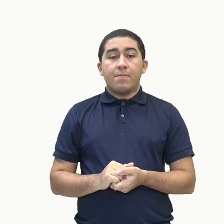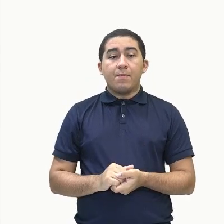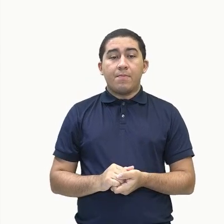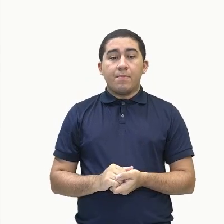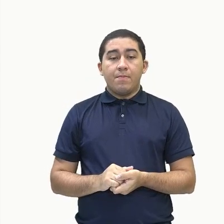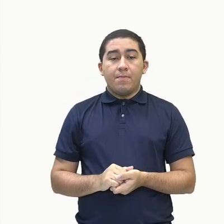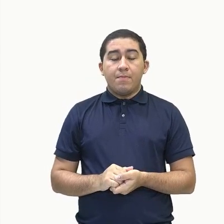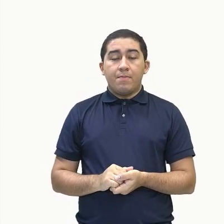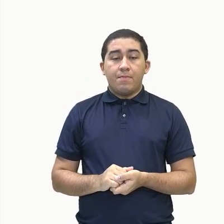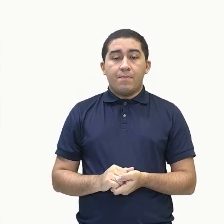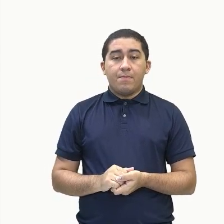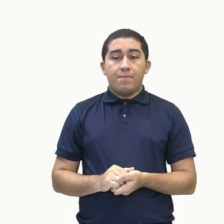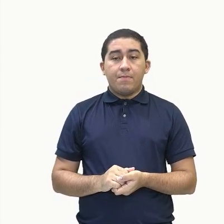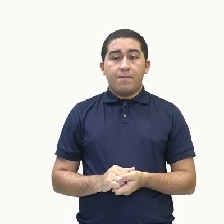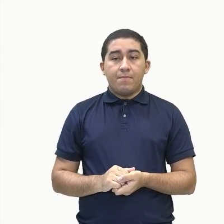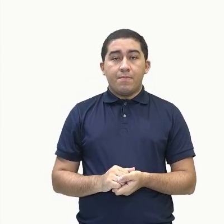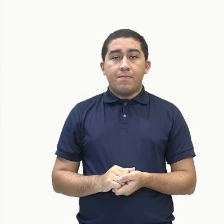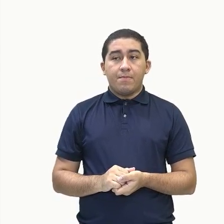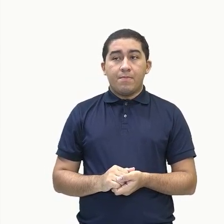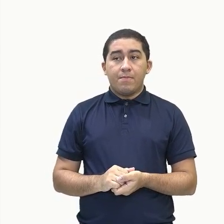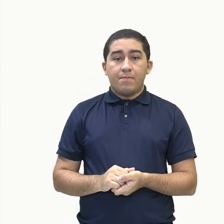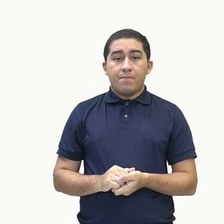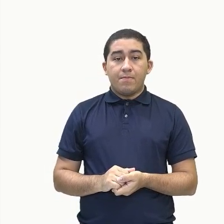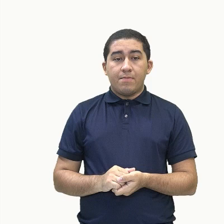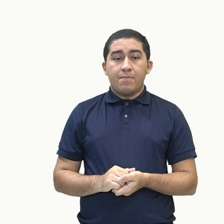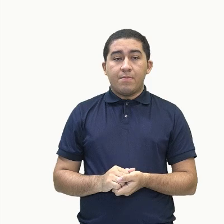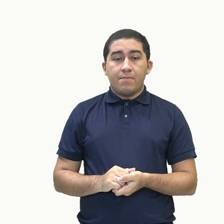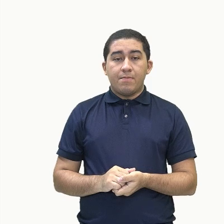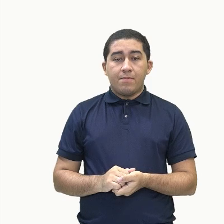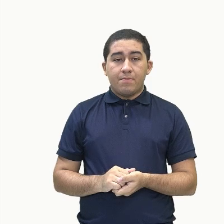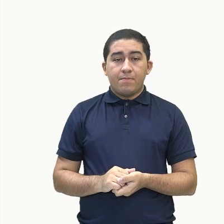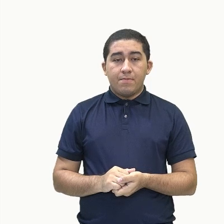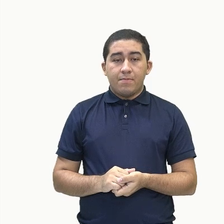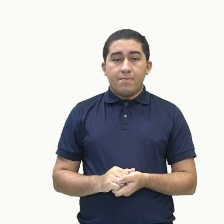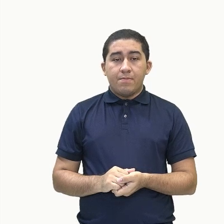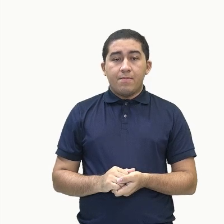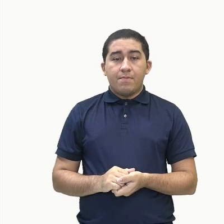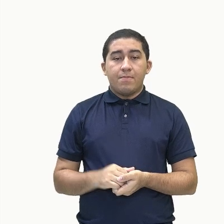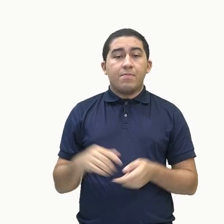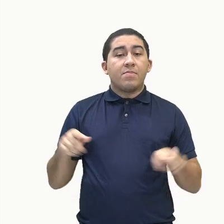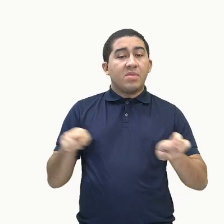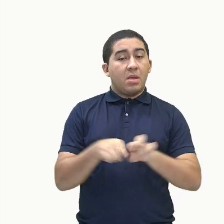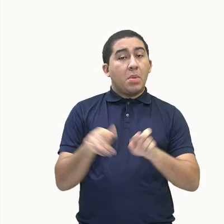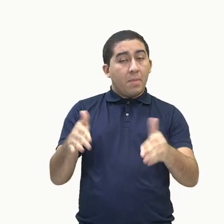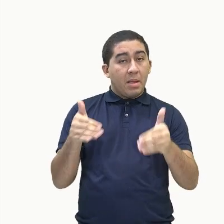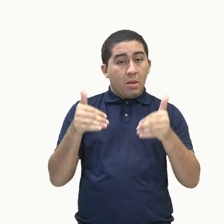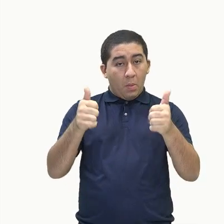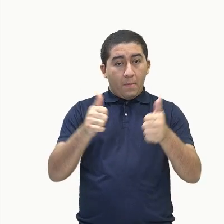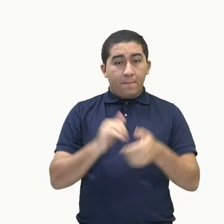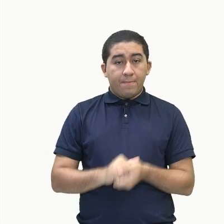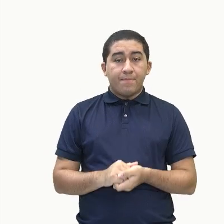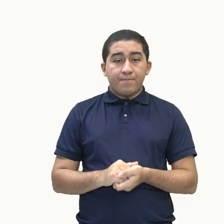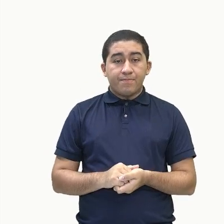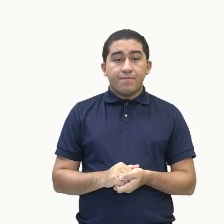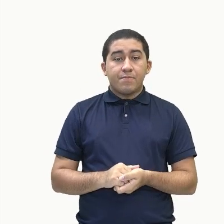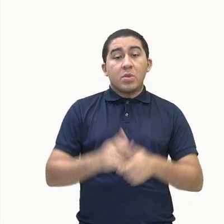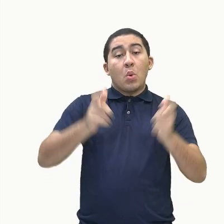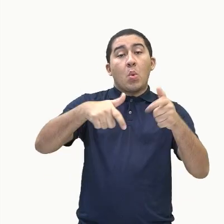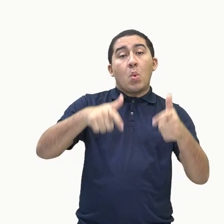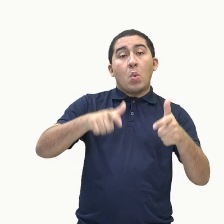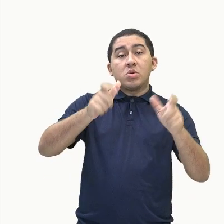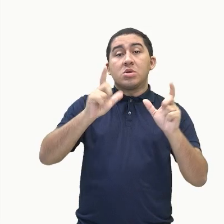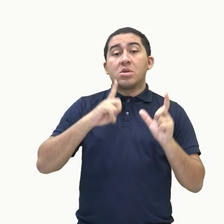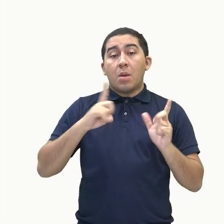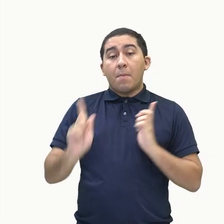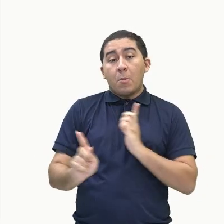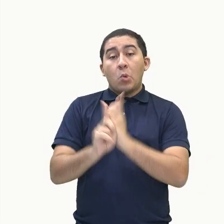É uma grande semelhança com os gráficos, de forma rápida e eficiente. Os infográficos estão... Onde que